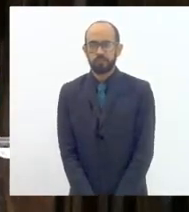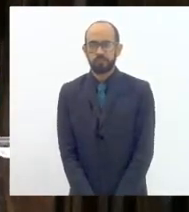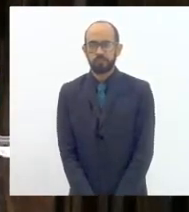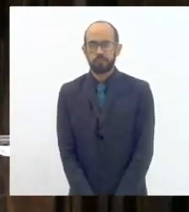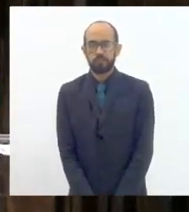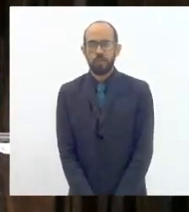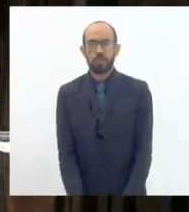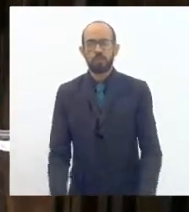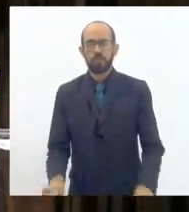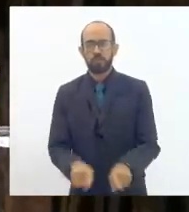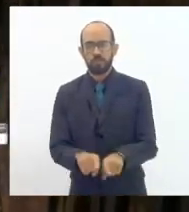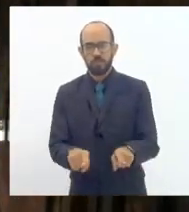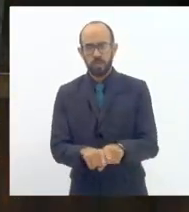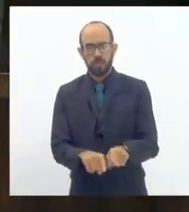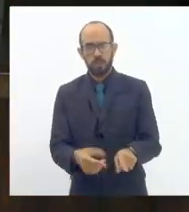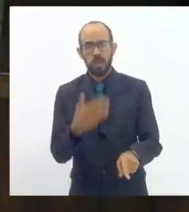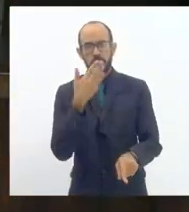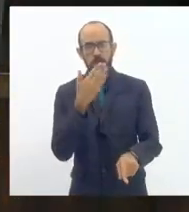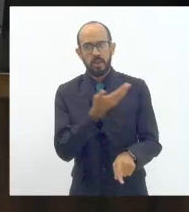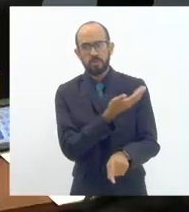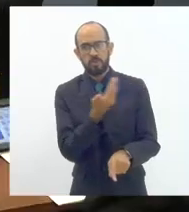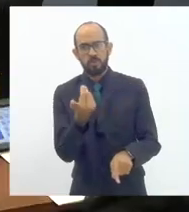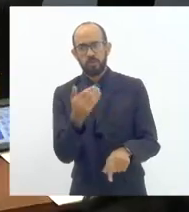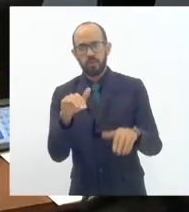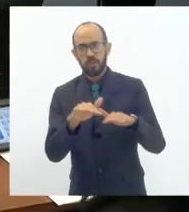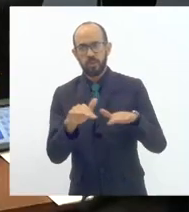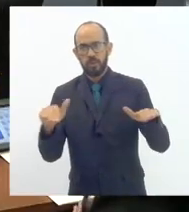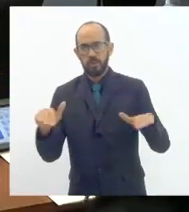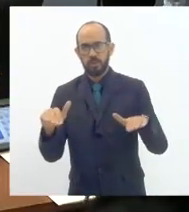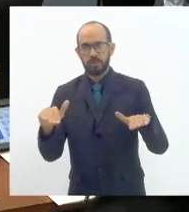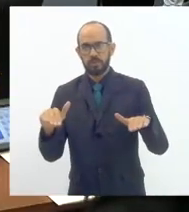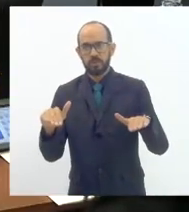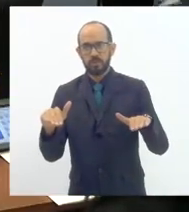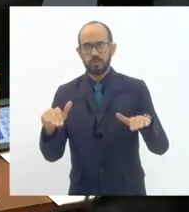Chamo aqui também para compor a mesa, quebrando um pouco dos.